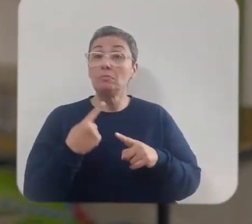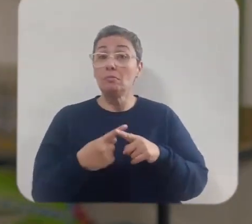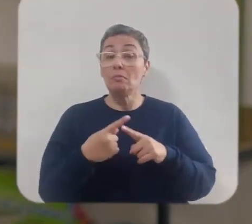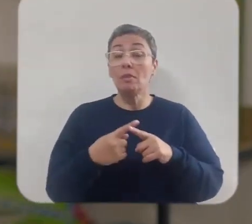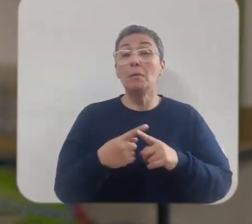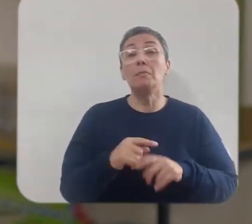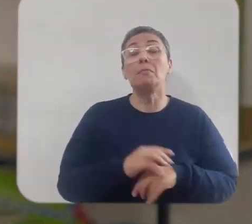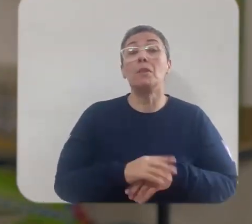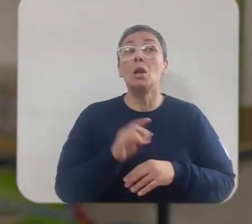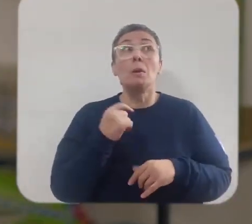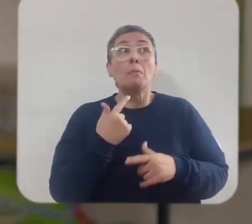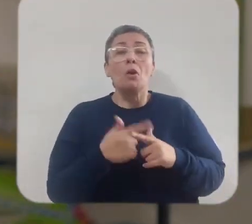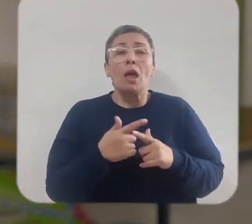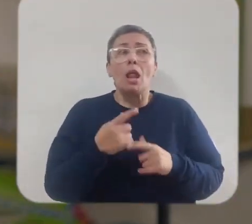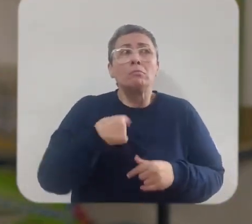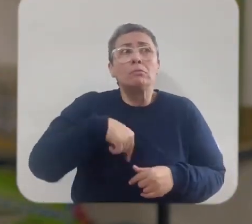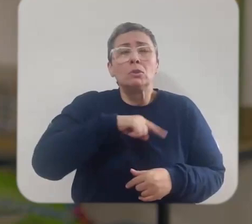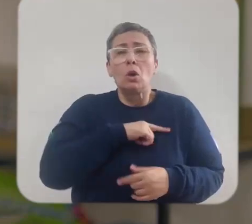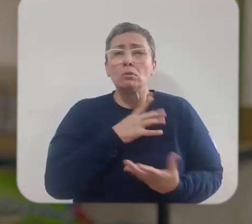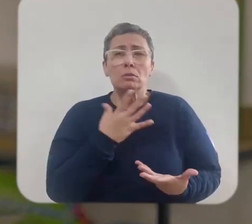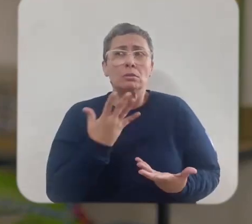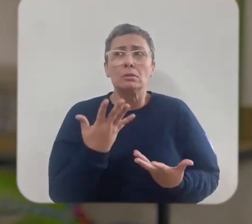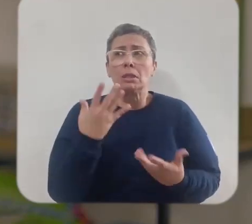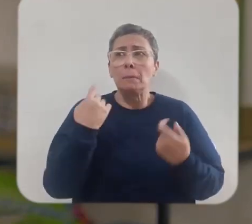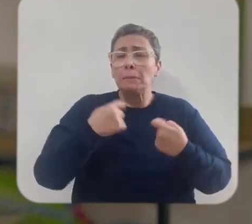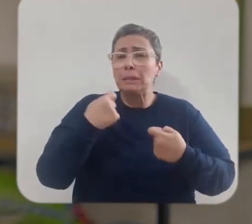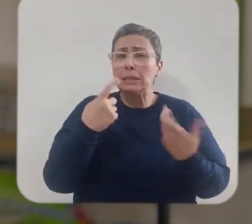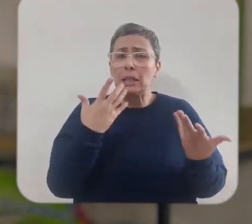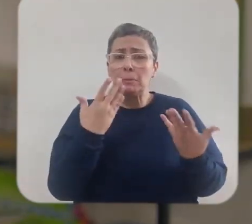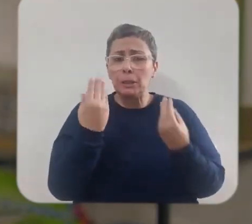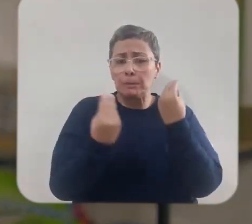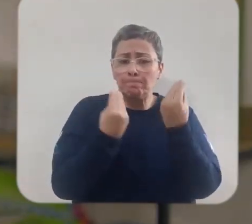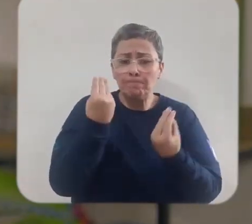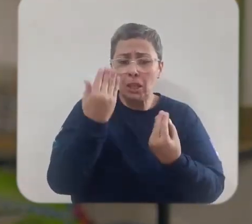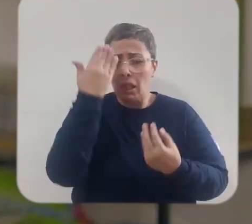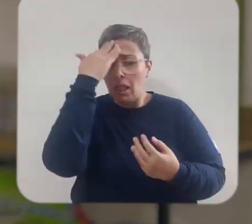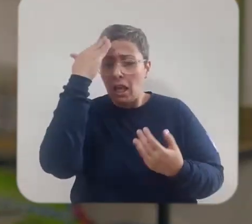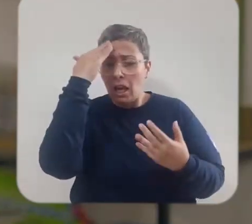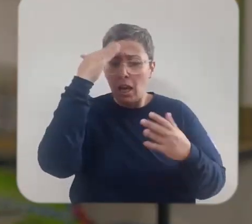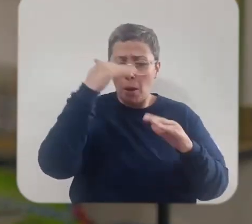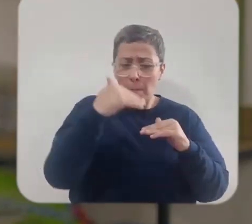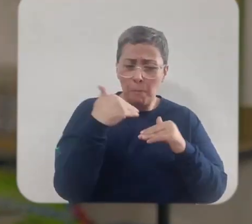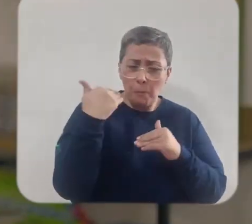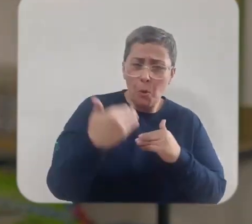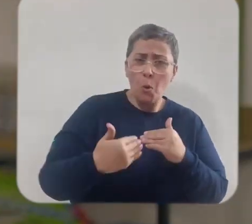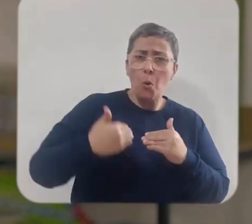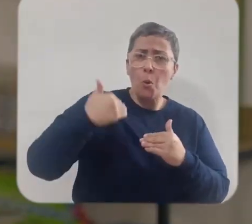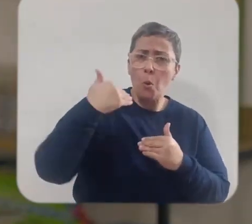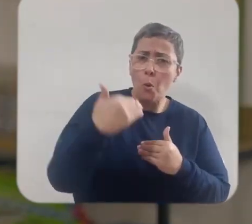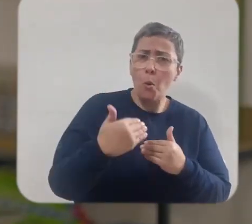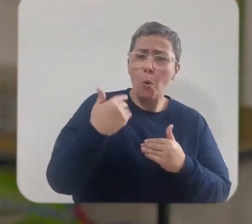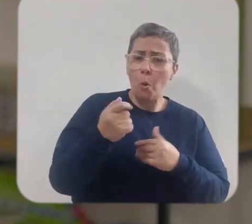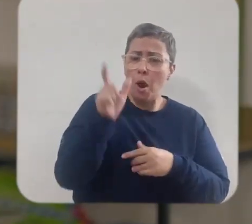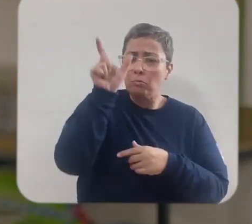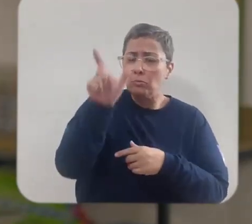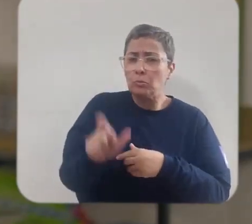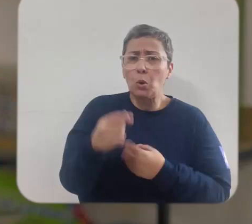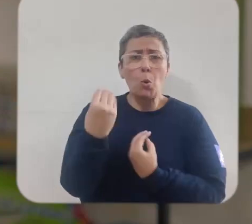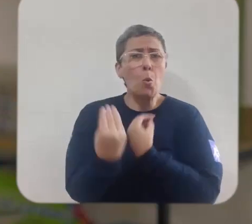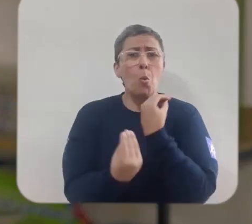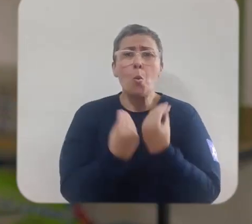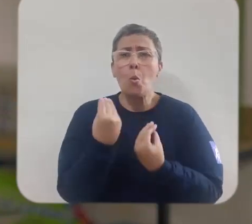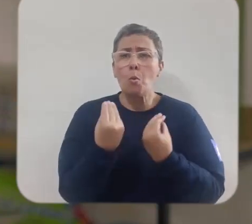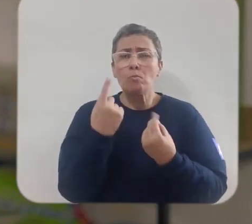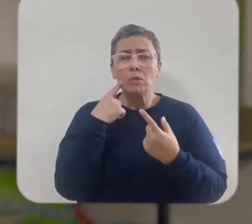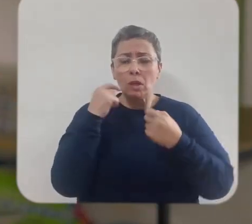quê? Porque nós precisamos compreender o tempo inteiro como está aquele sujeito. Será